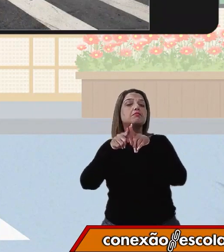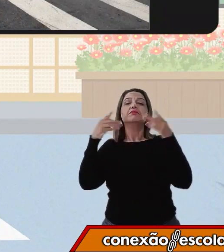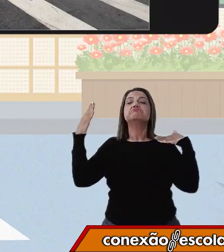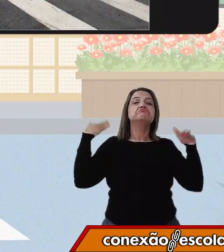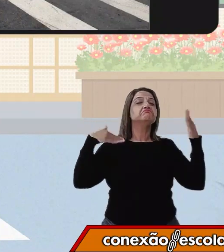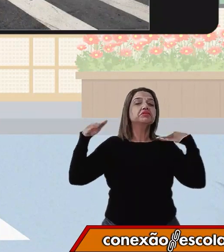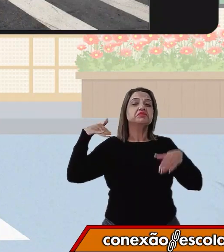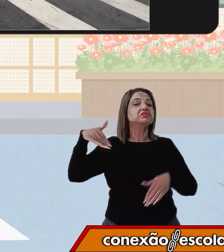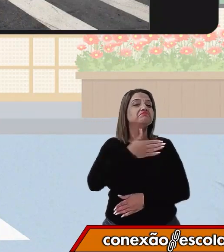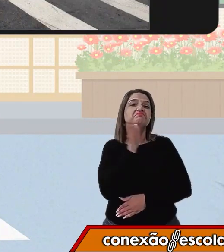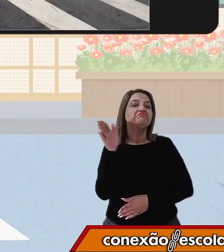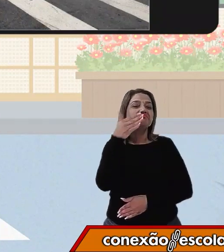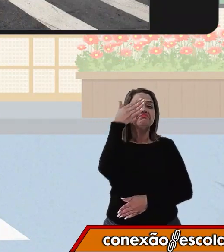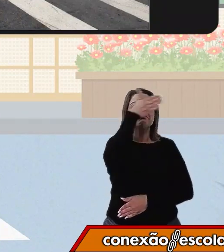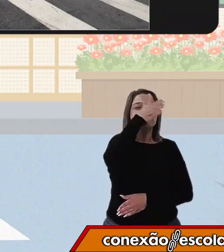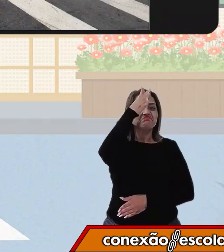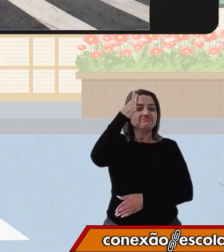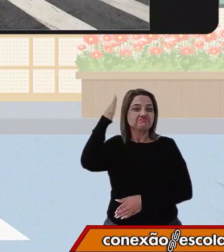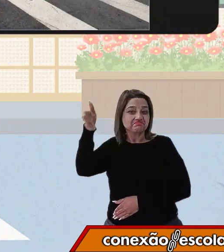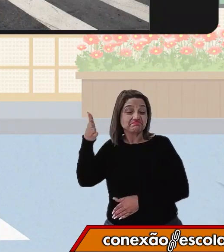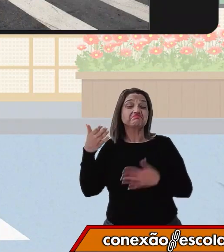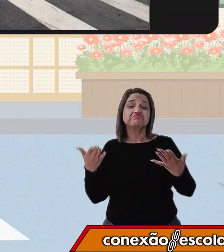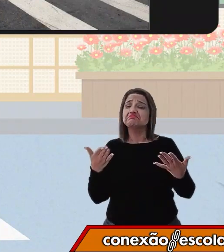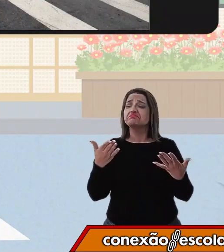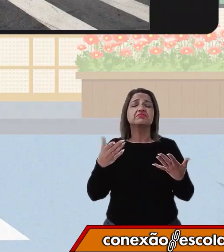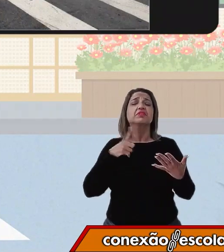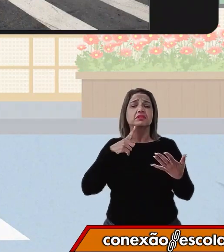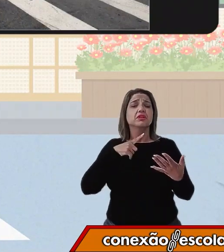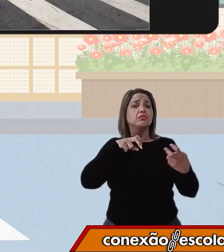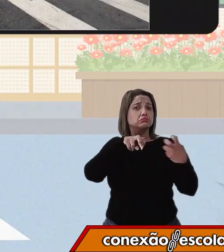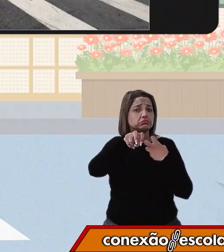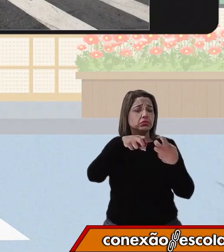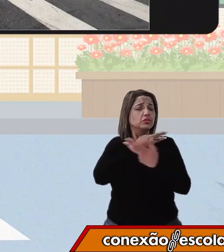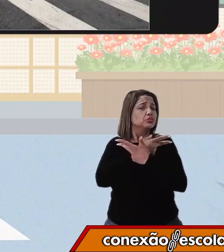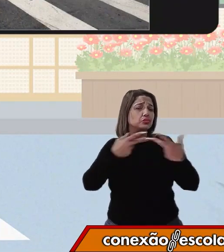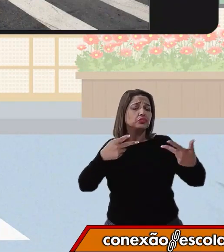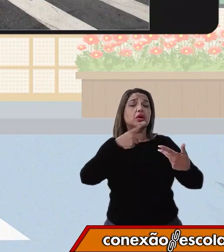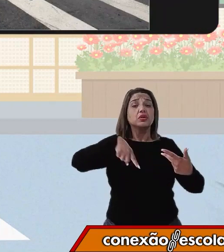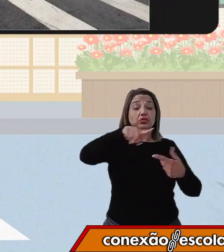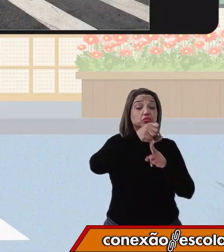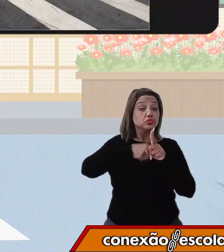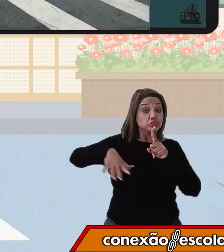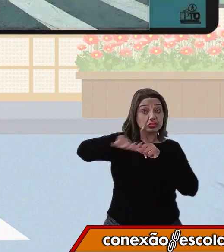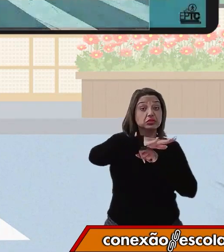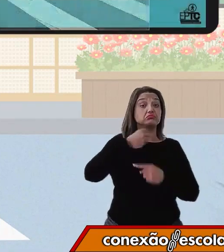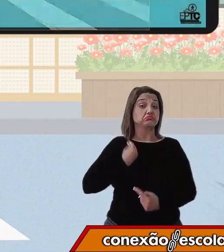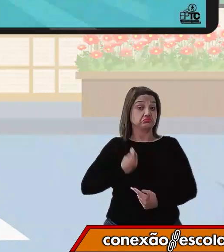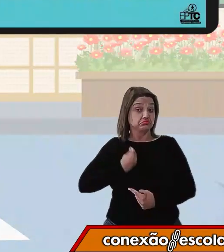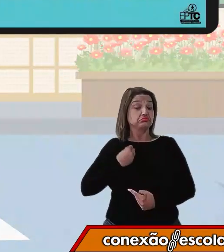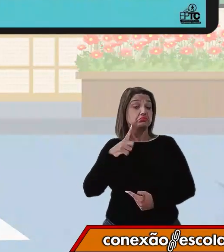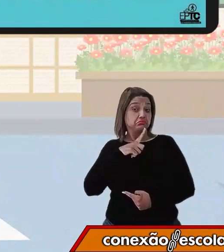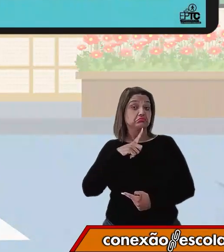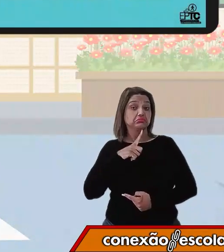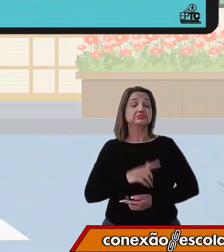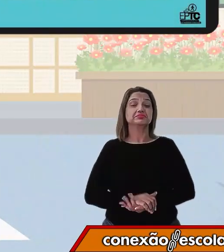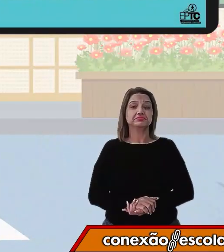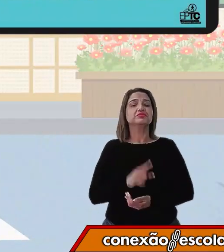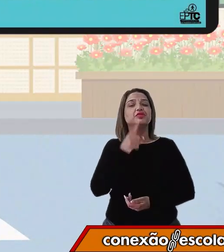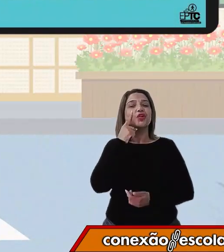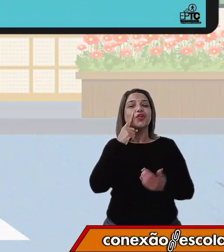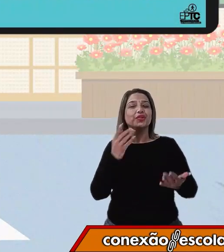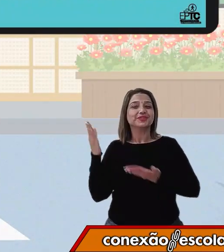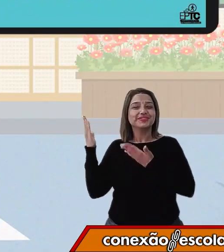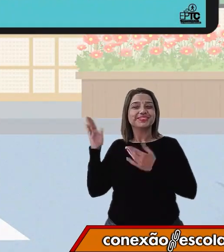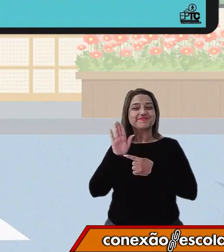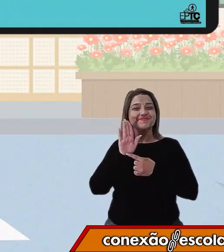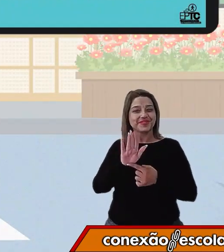ou para passear enfim o trânsito faz parte da nossa sociedade reparem